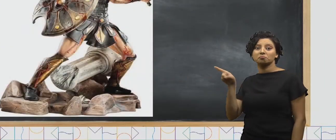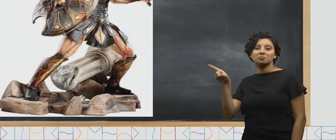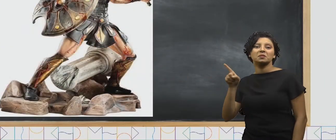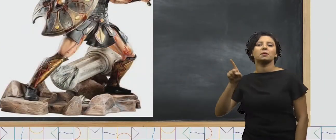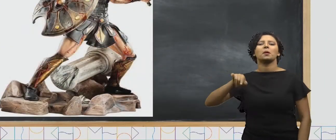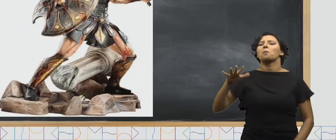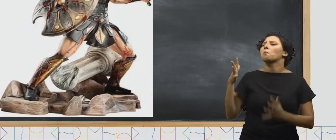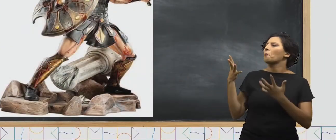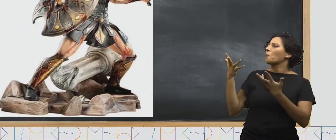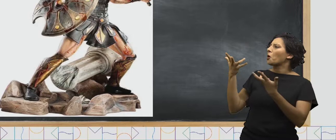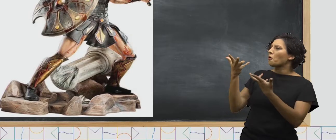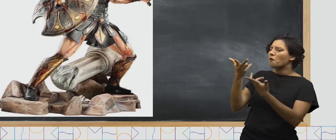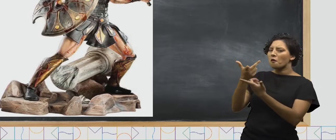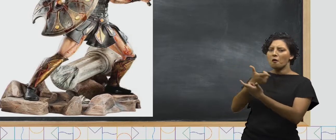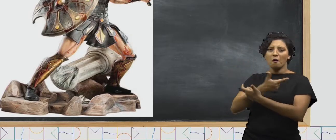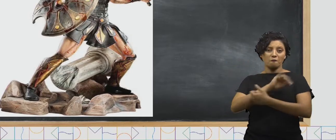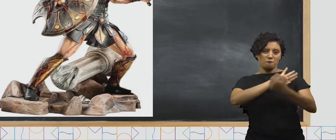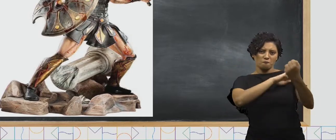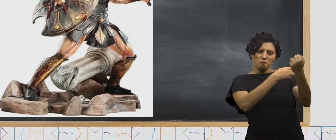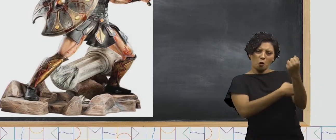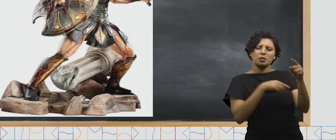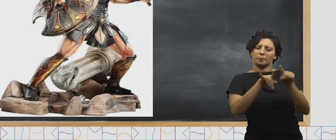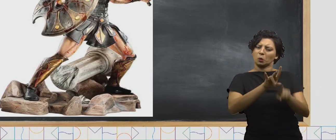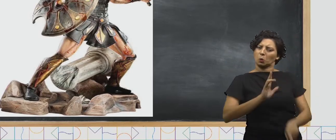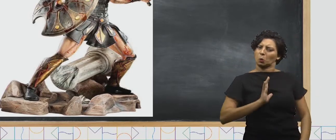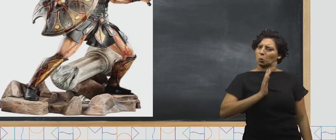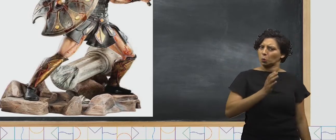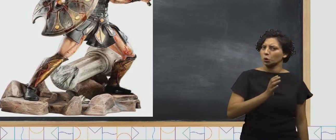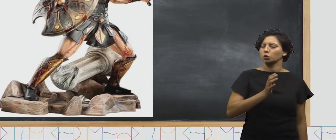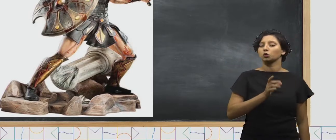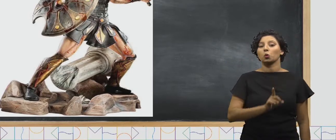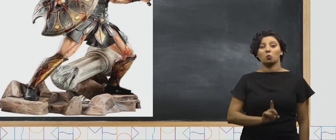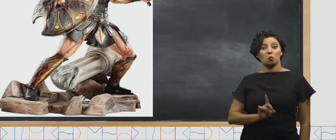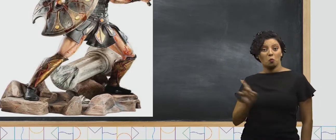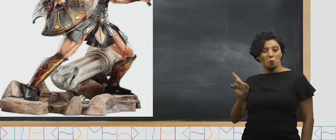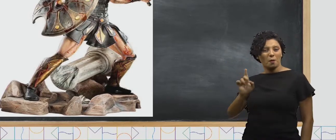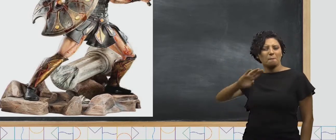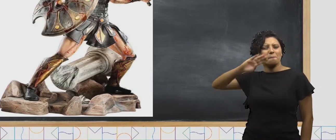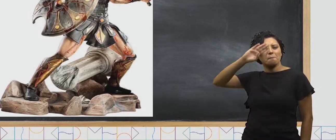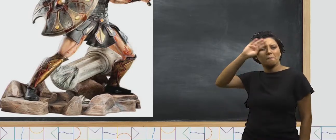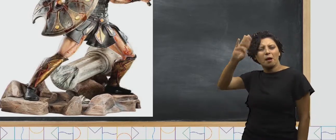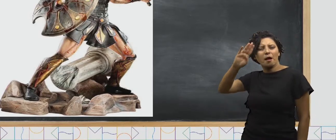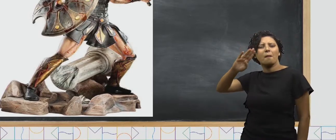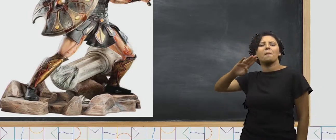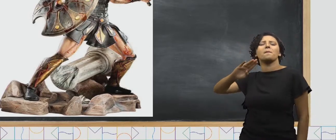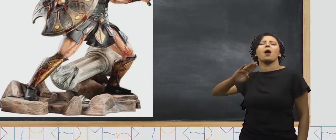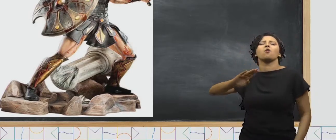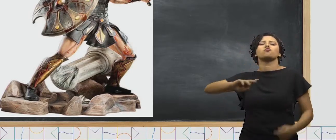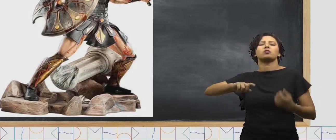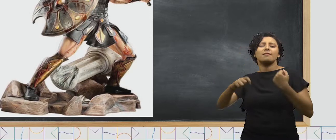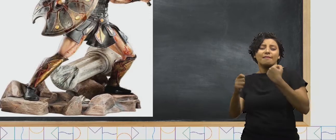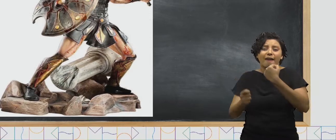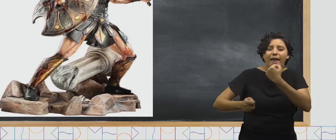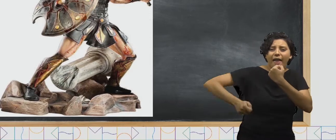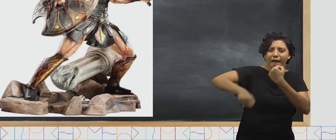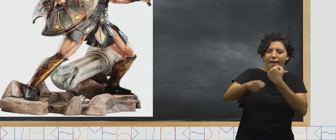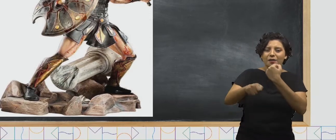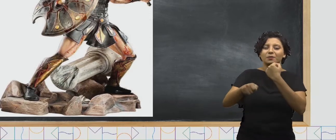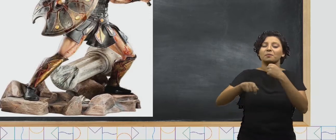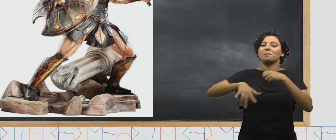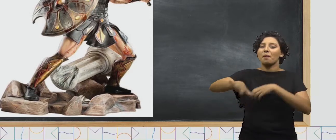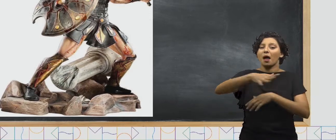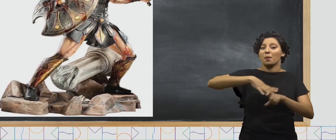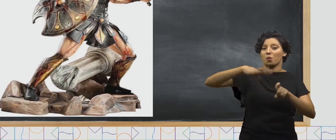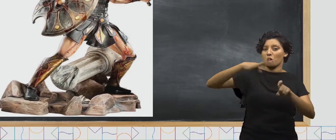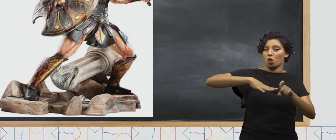Ele era muito belo, forte e corajoso, considerado um dos maiores guerreiros